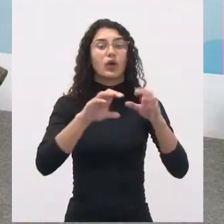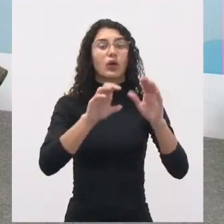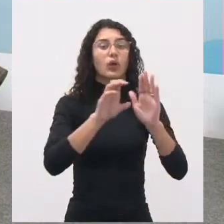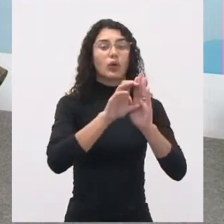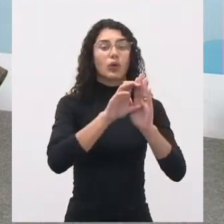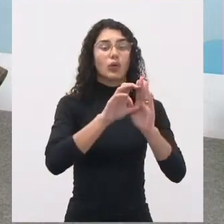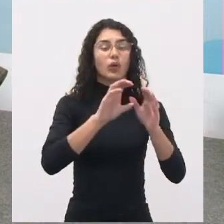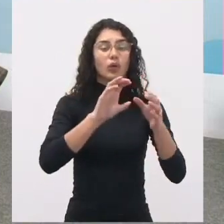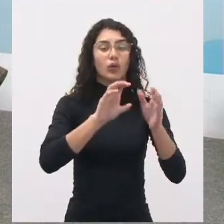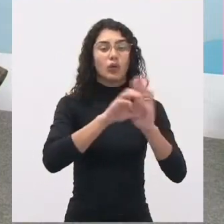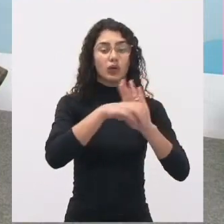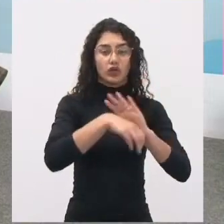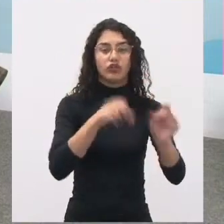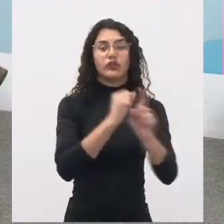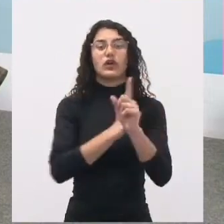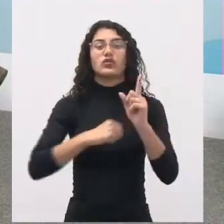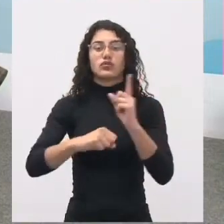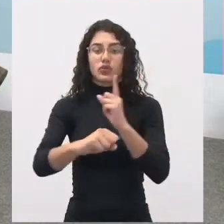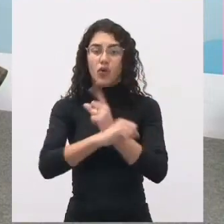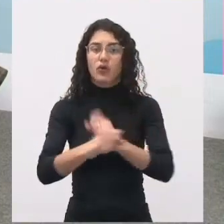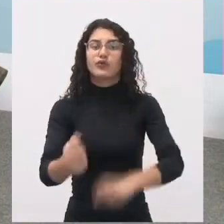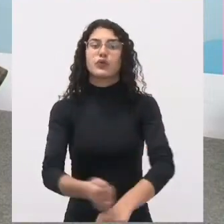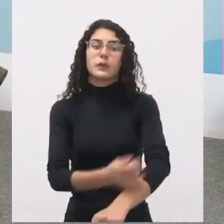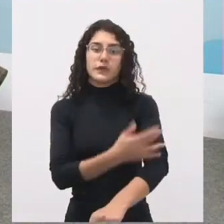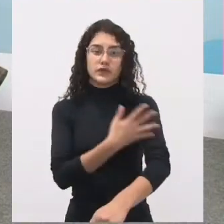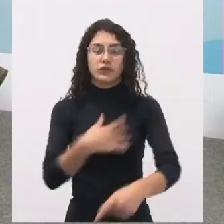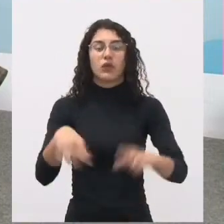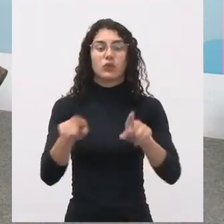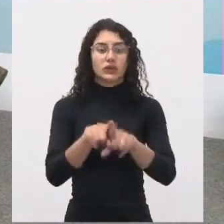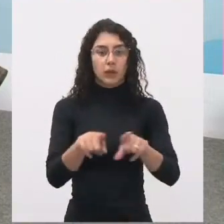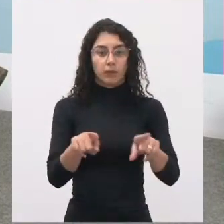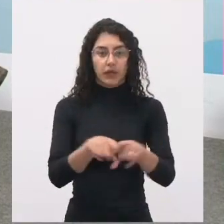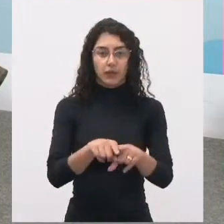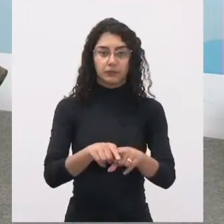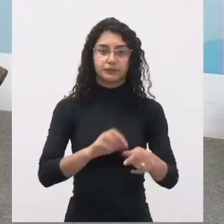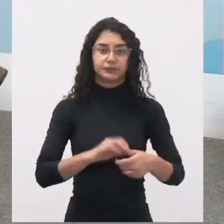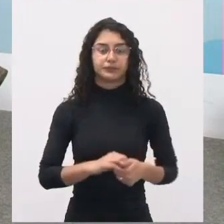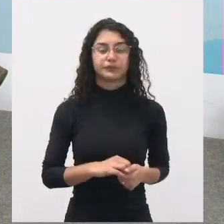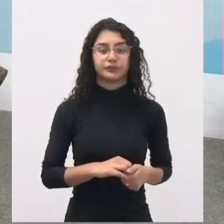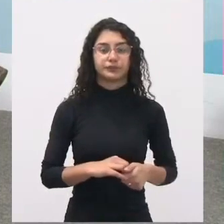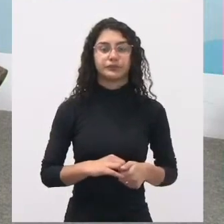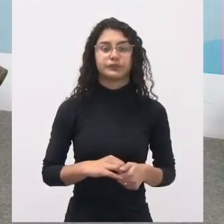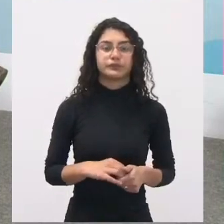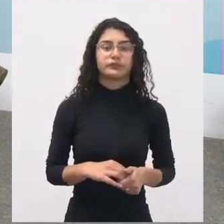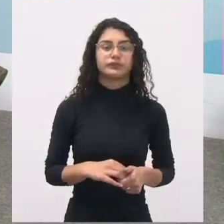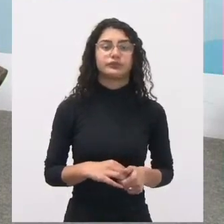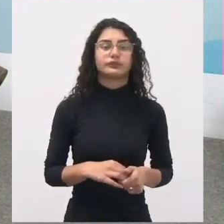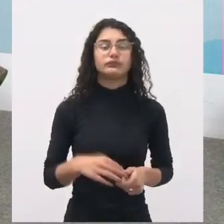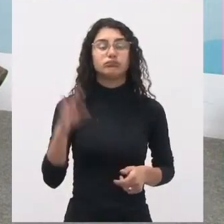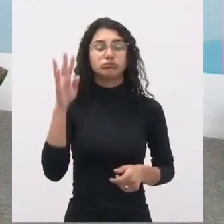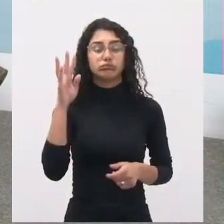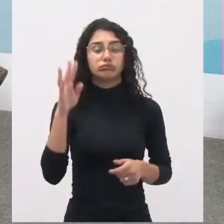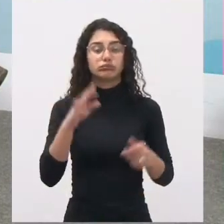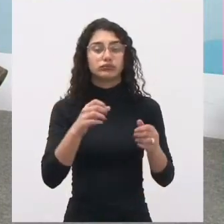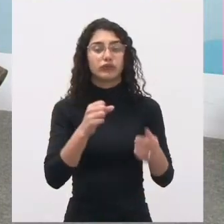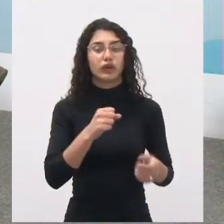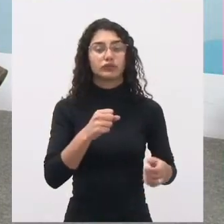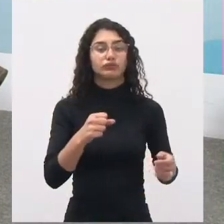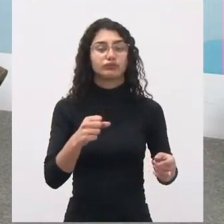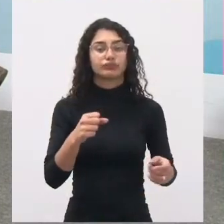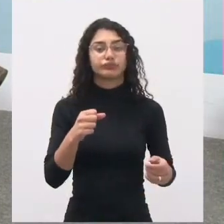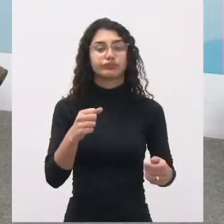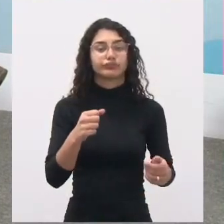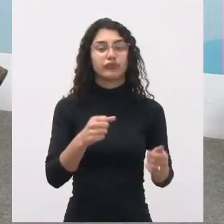competências socioemocionais, aquelas que são levadas em consideração também nesse desenvolvimento junto com